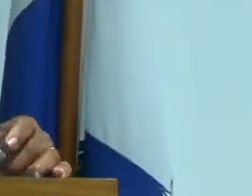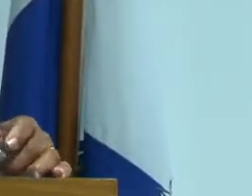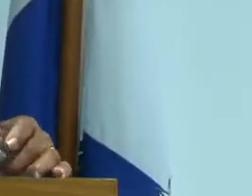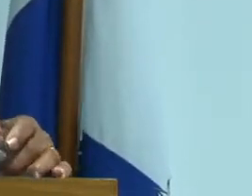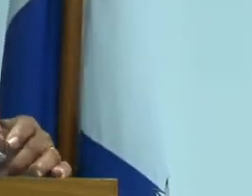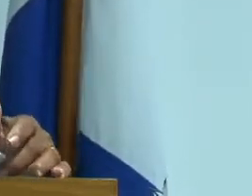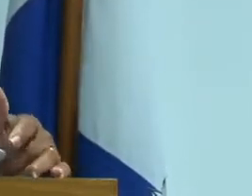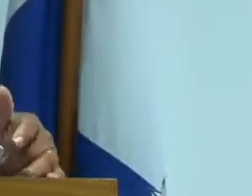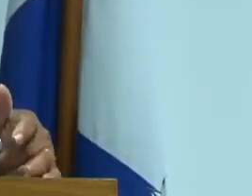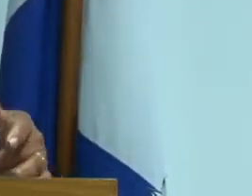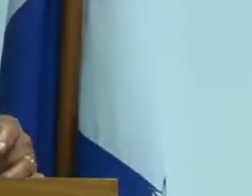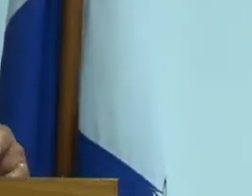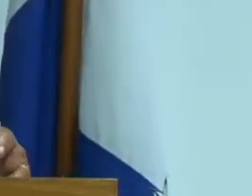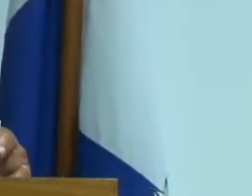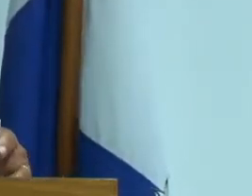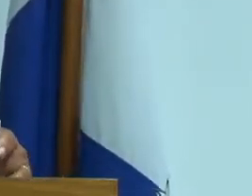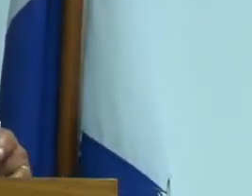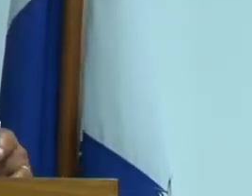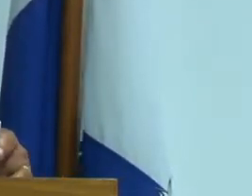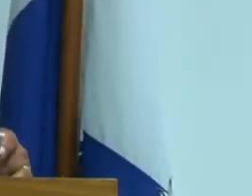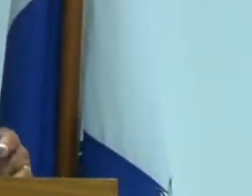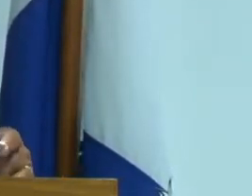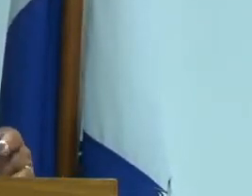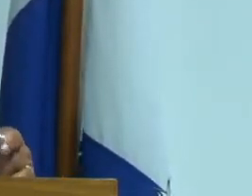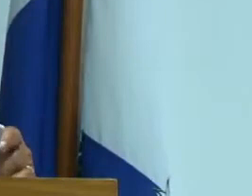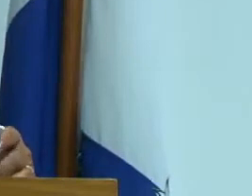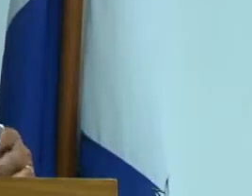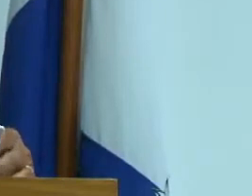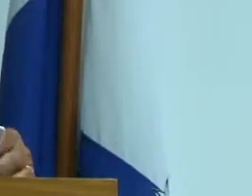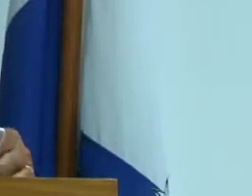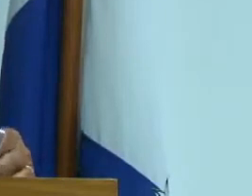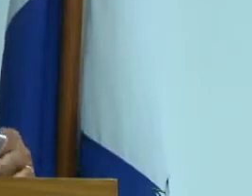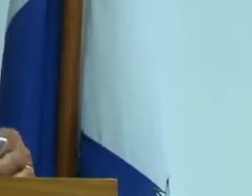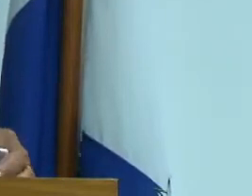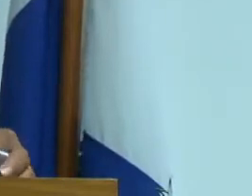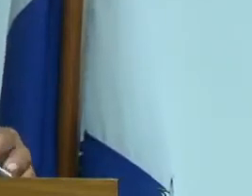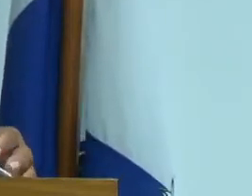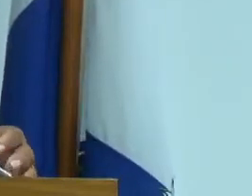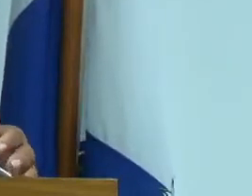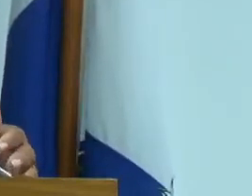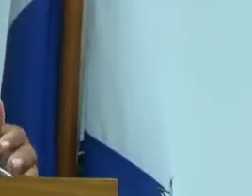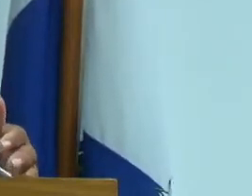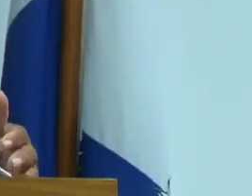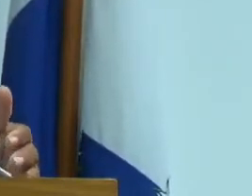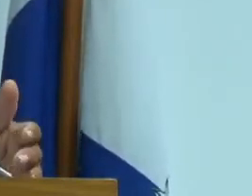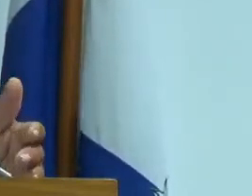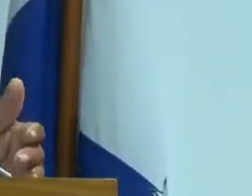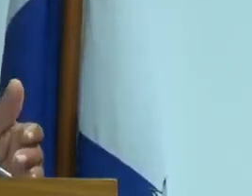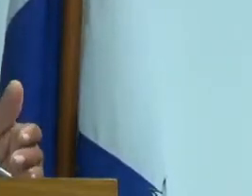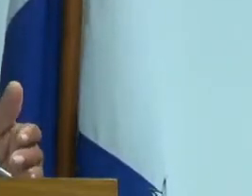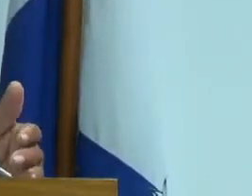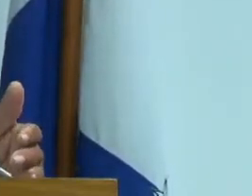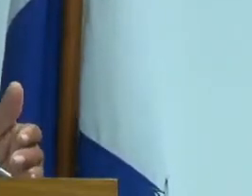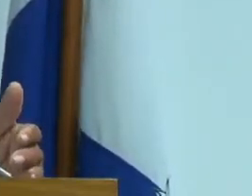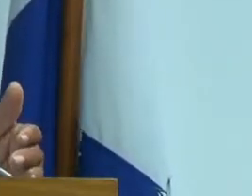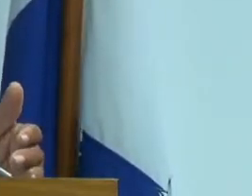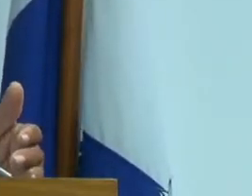com sua maneira de ser, o seu jeito, e eu quero parabenizar a todos. Hoje está sendo uma sessão muito bacana,